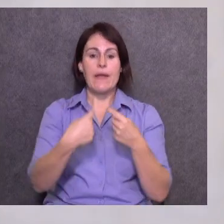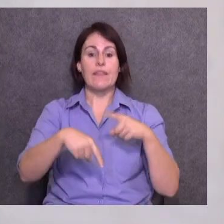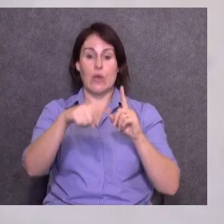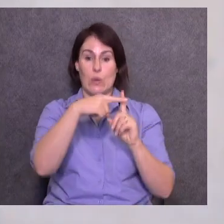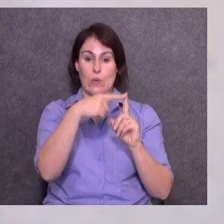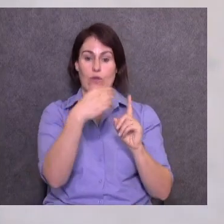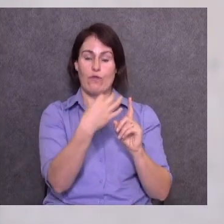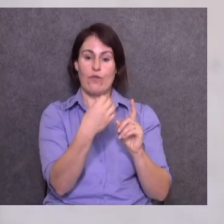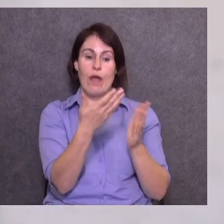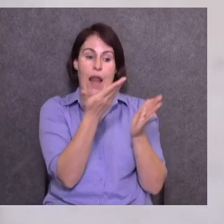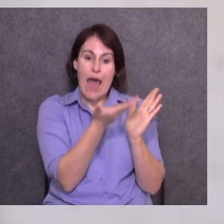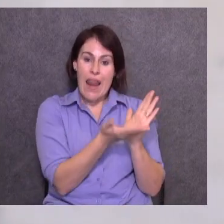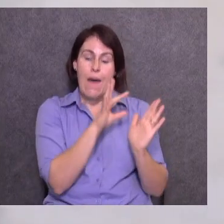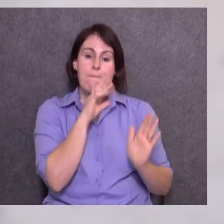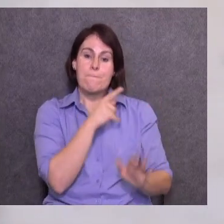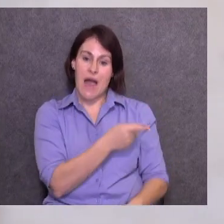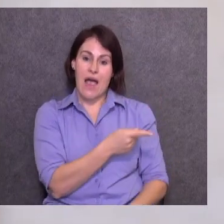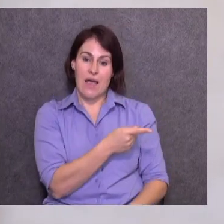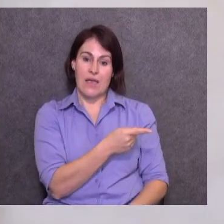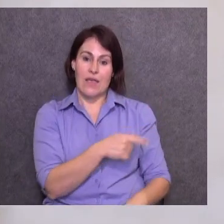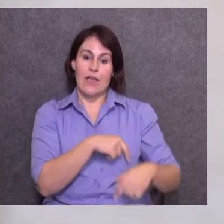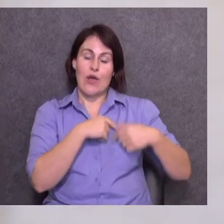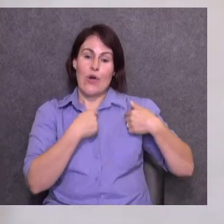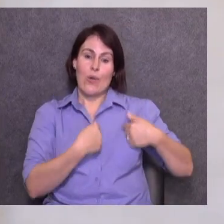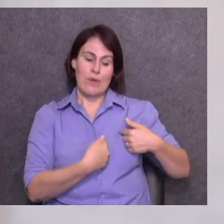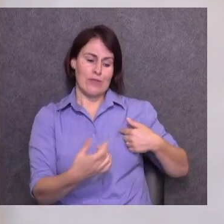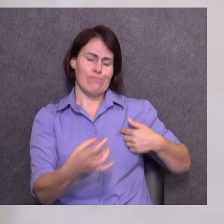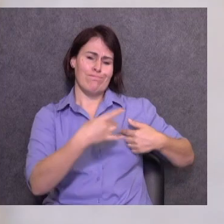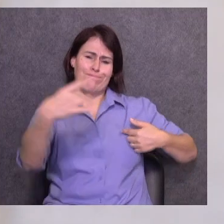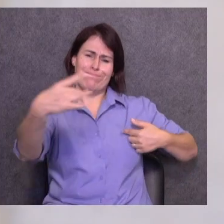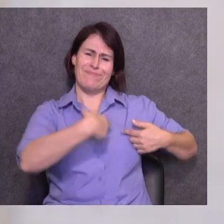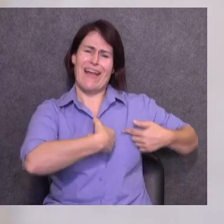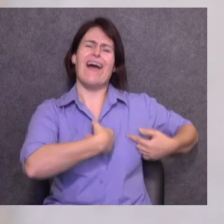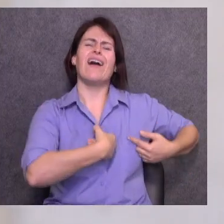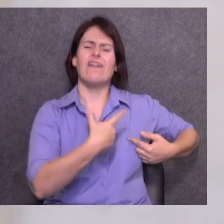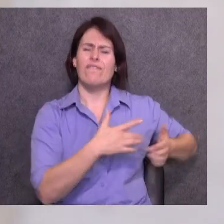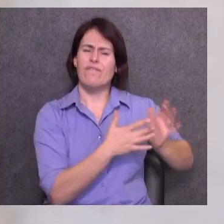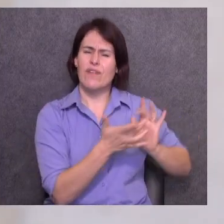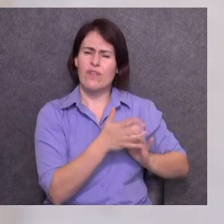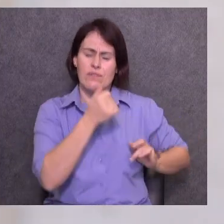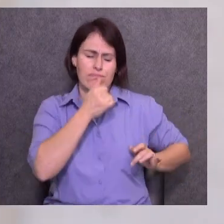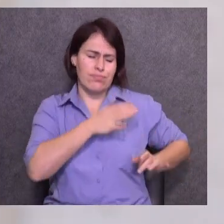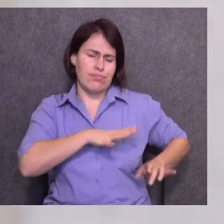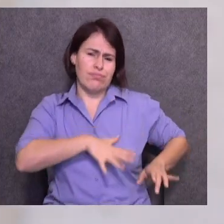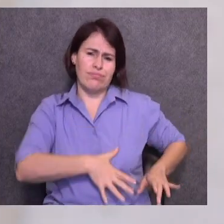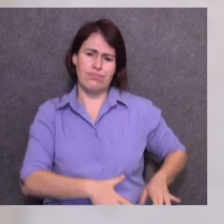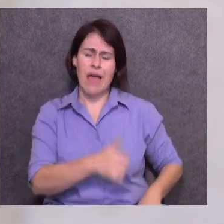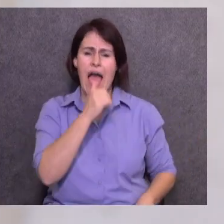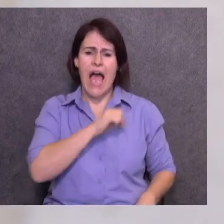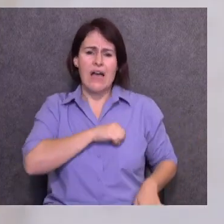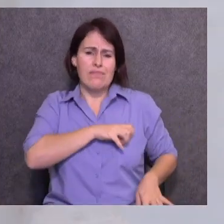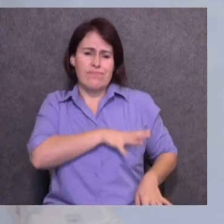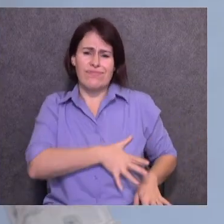está presente quando do coração trespassado do Salvador jorra sangue e água, o dom